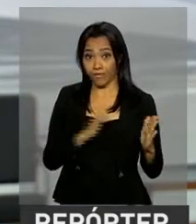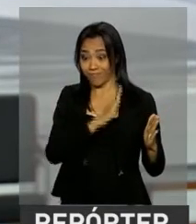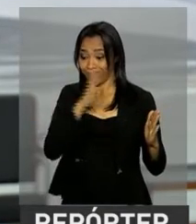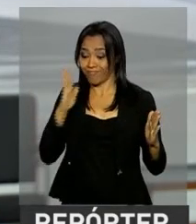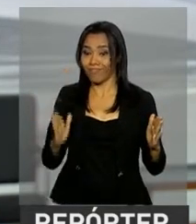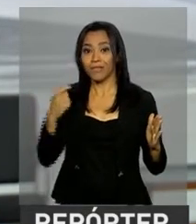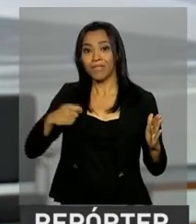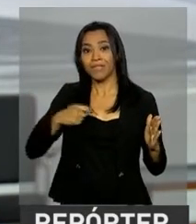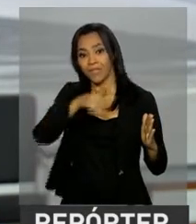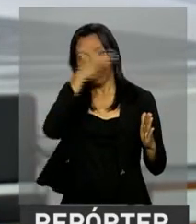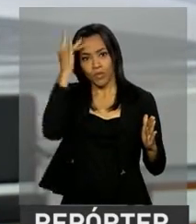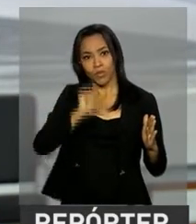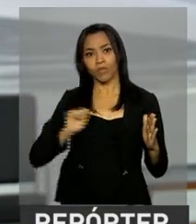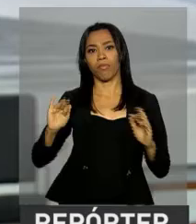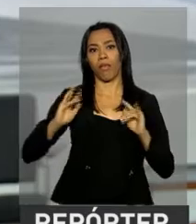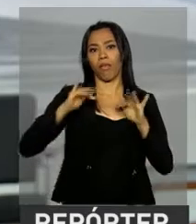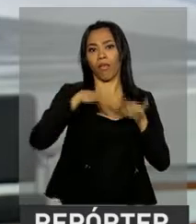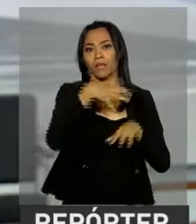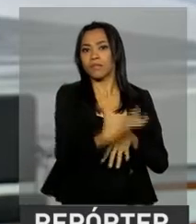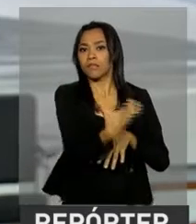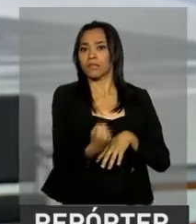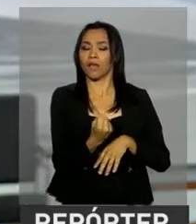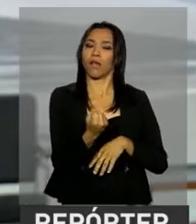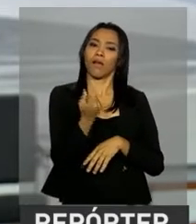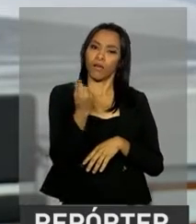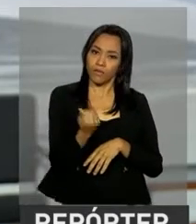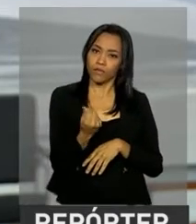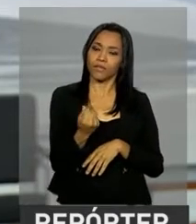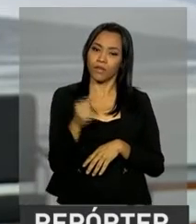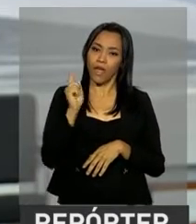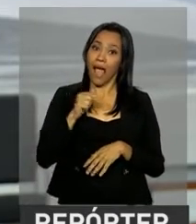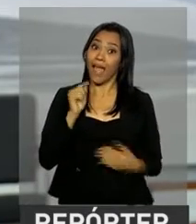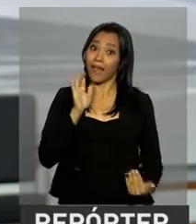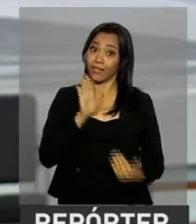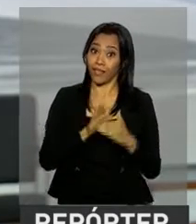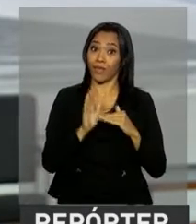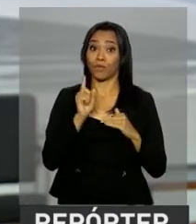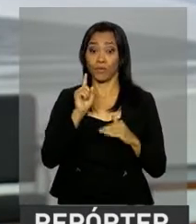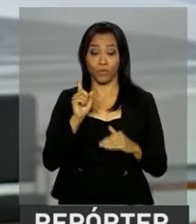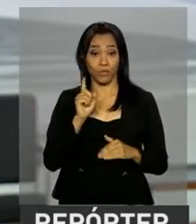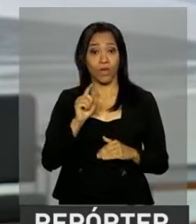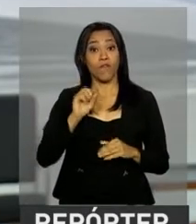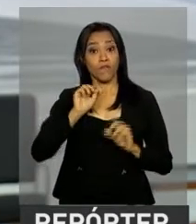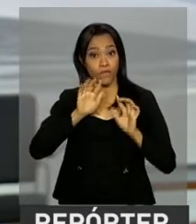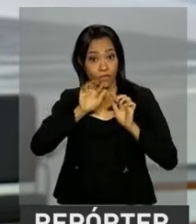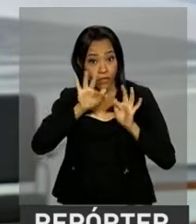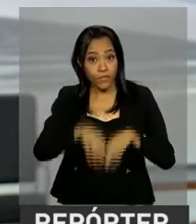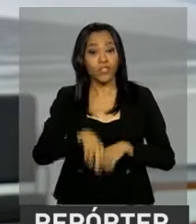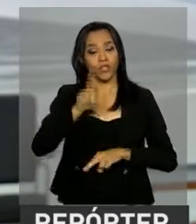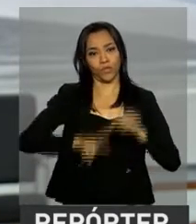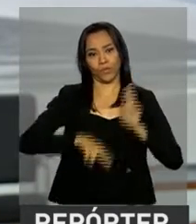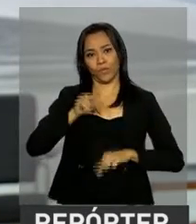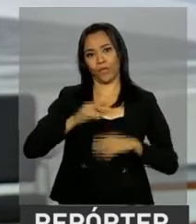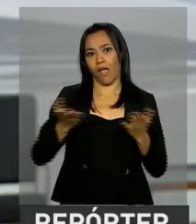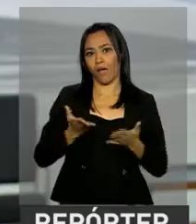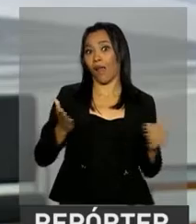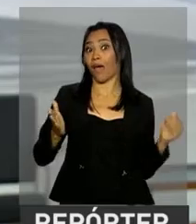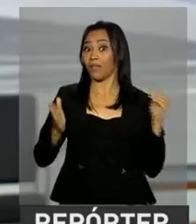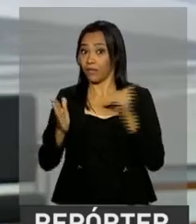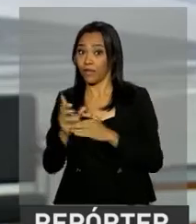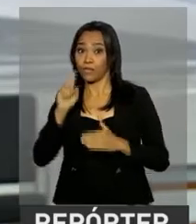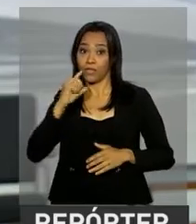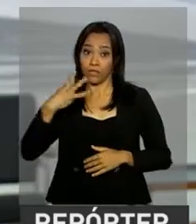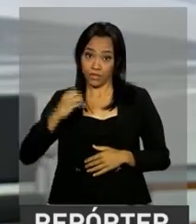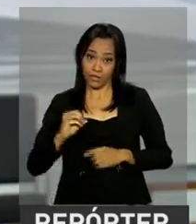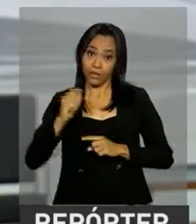a retirada desses valores esse prazo originalmente era até o final de junho e agora vai até o dia 30 de